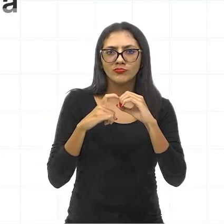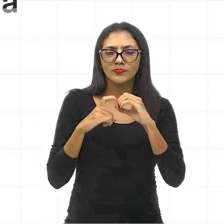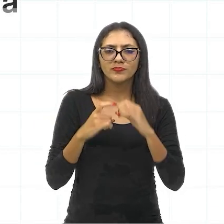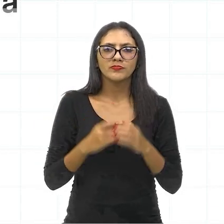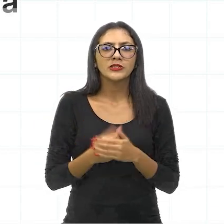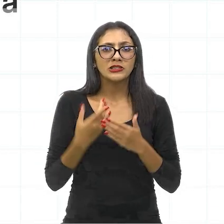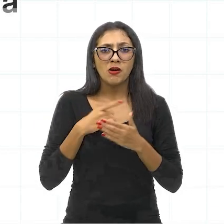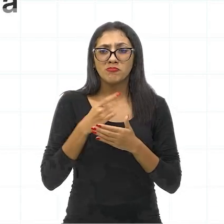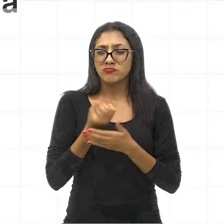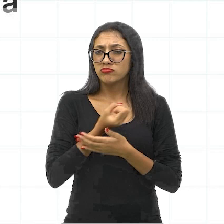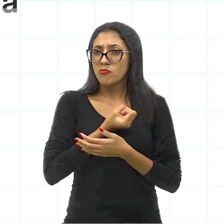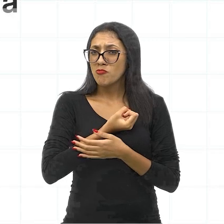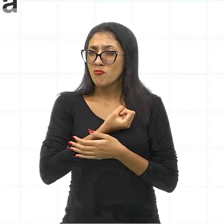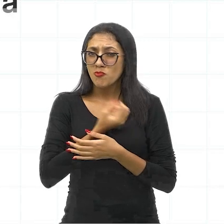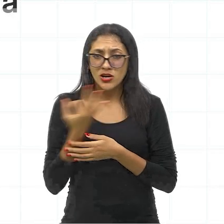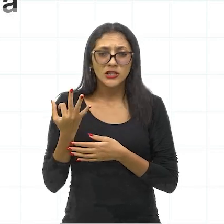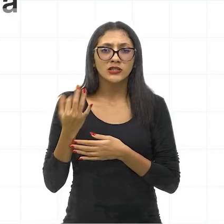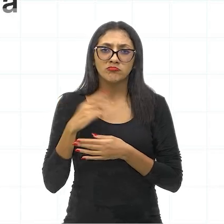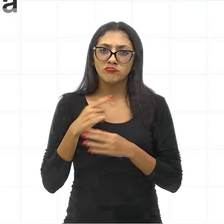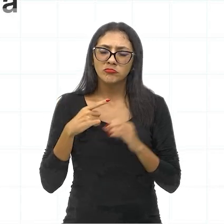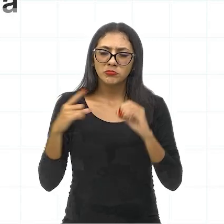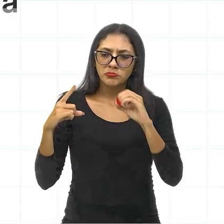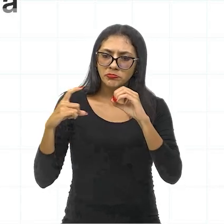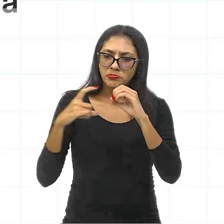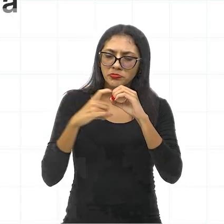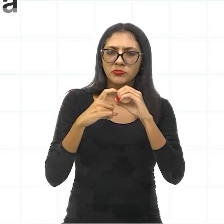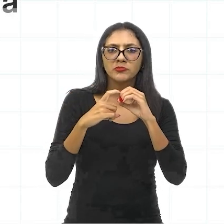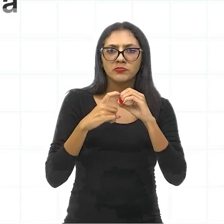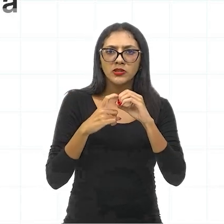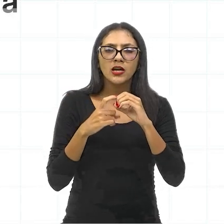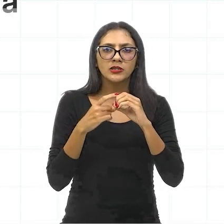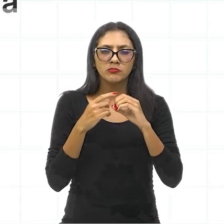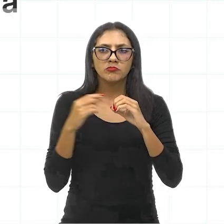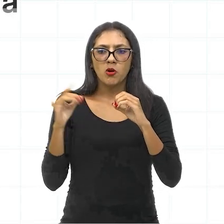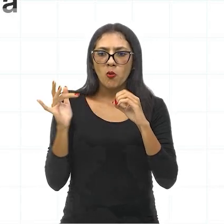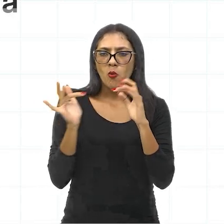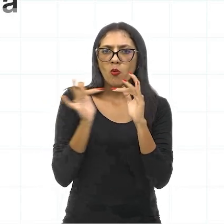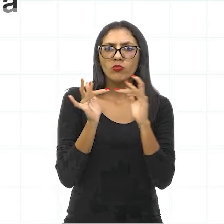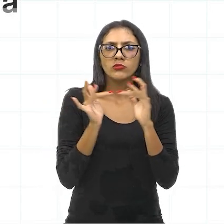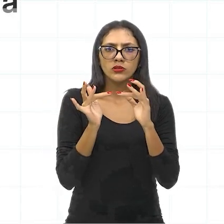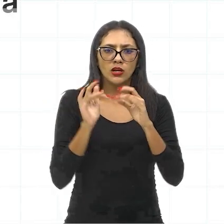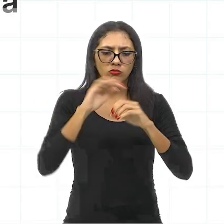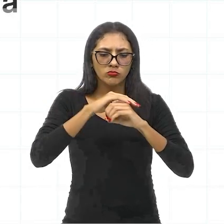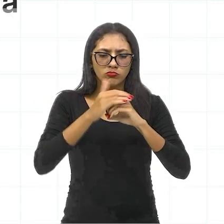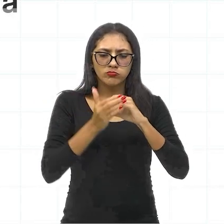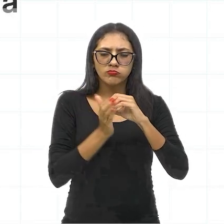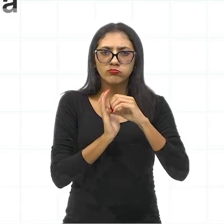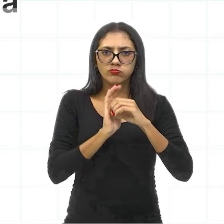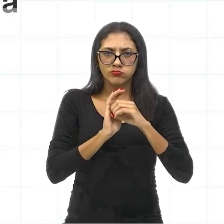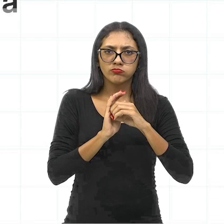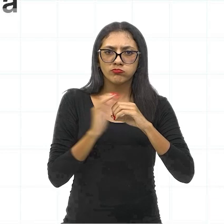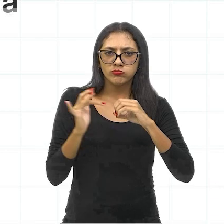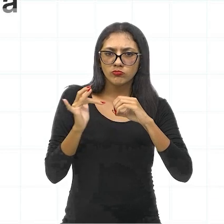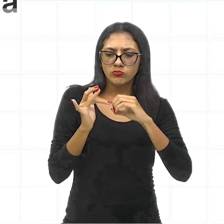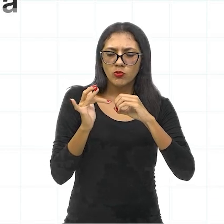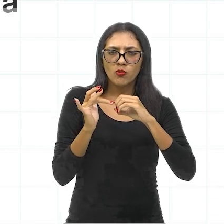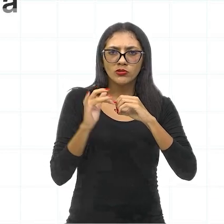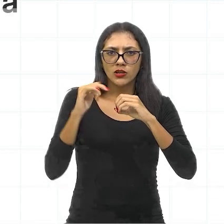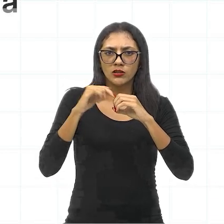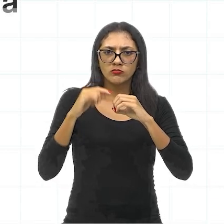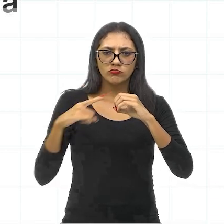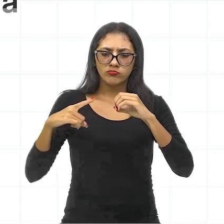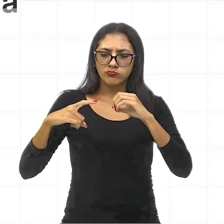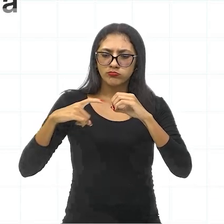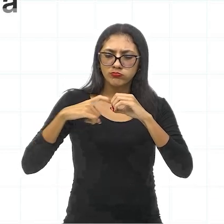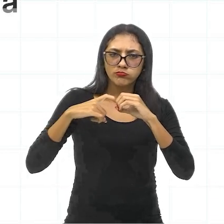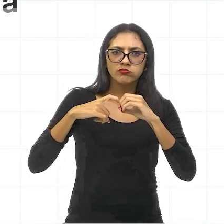Então, milhares vão morrer no caminho e, ao encostar no óvulo, acontece uma reação no acrossomo dos